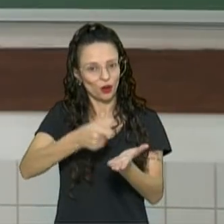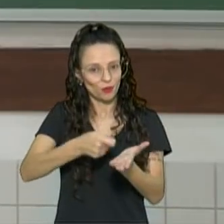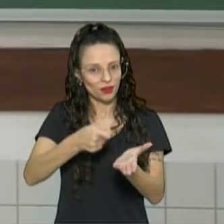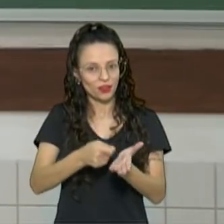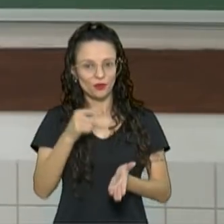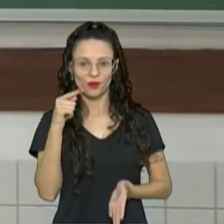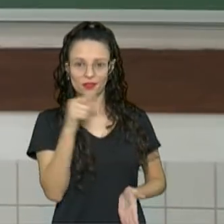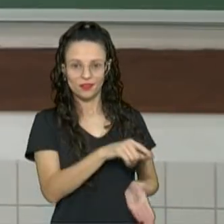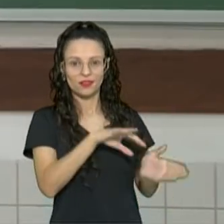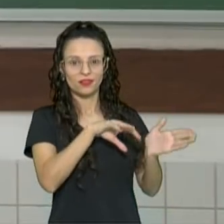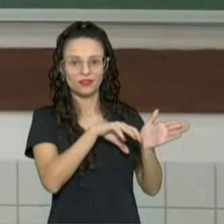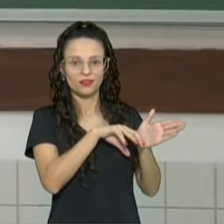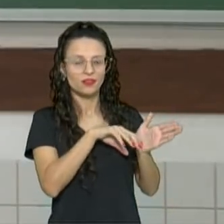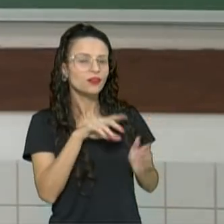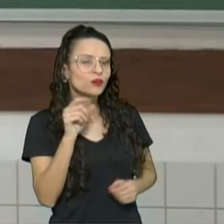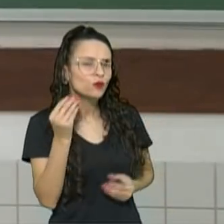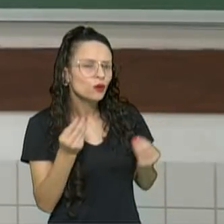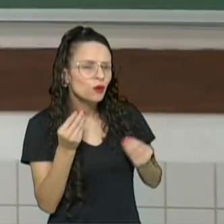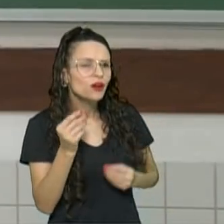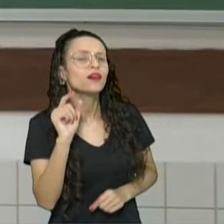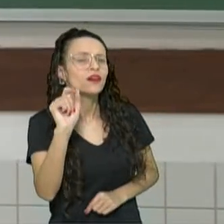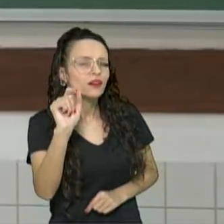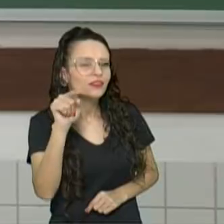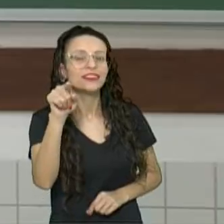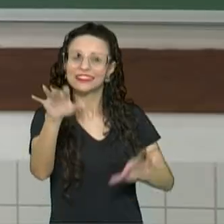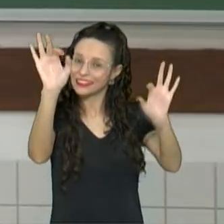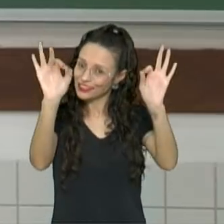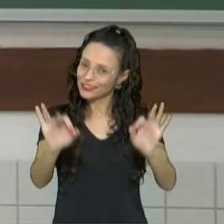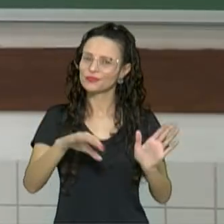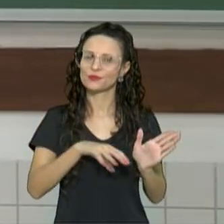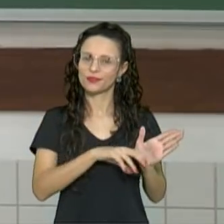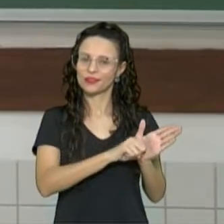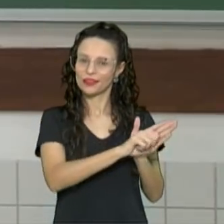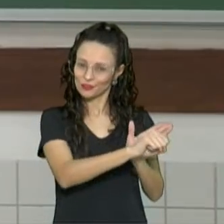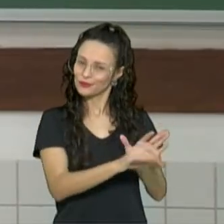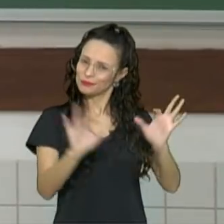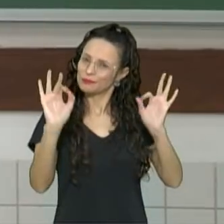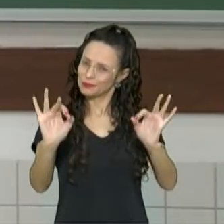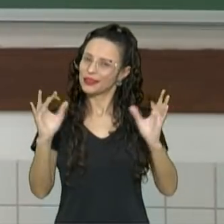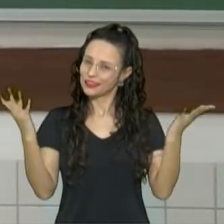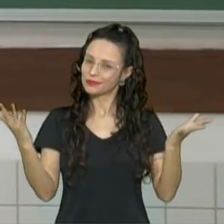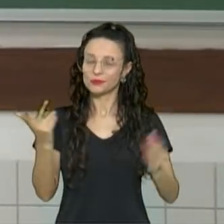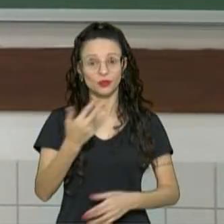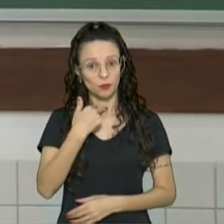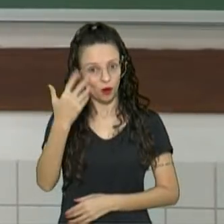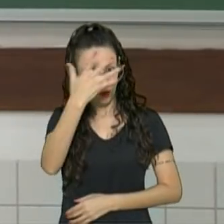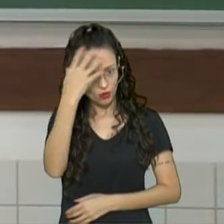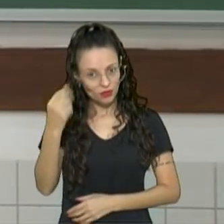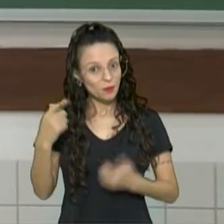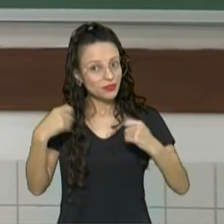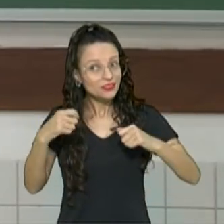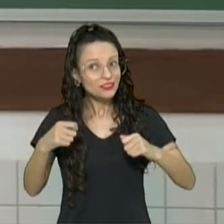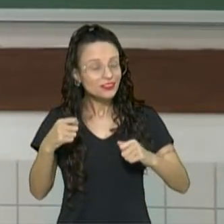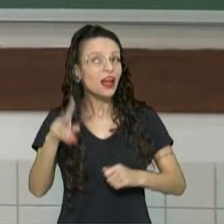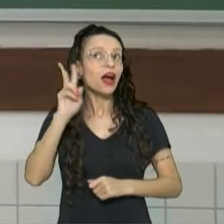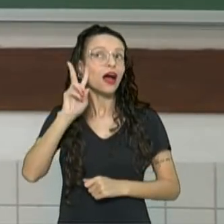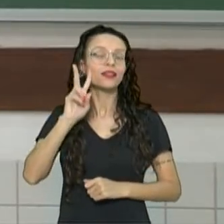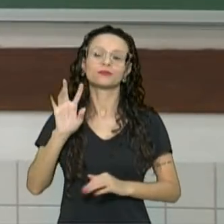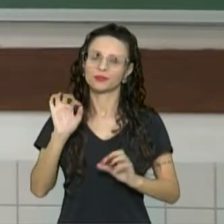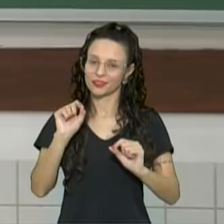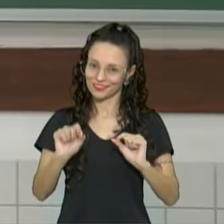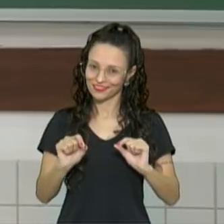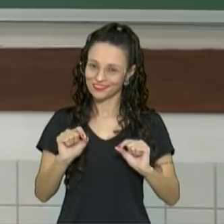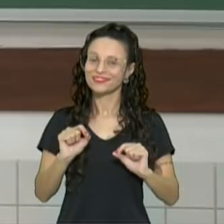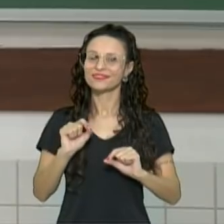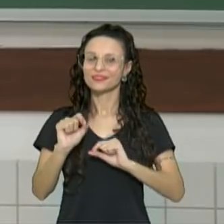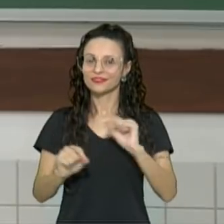no... Calma aí, não escutei. Hã? Isso, no Classroom, é isso mesmo, não pode esquecer, tem que lembrar, né? Tem que lembrar